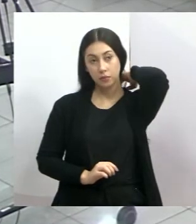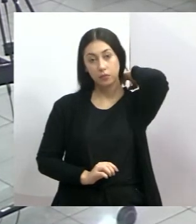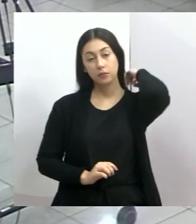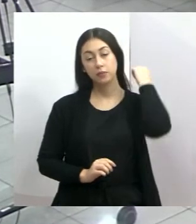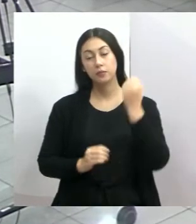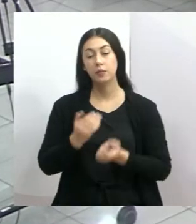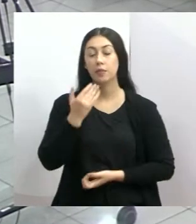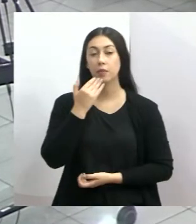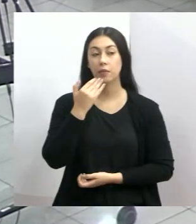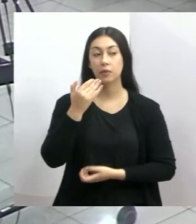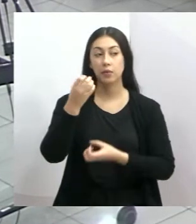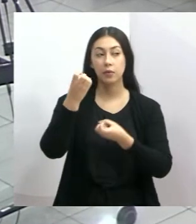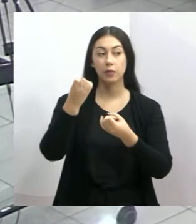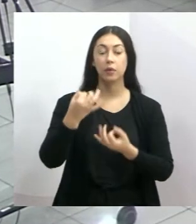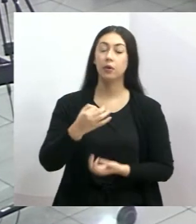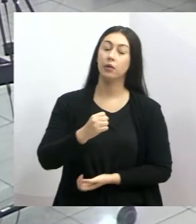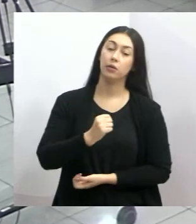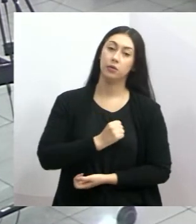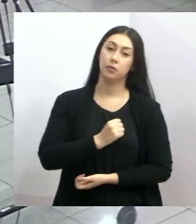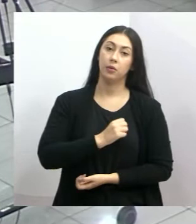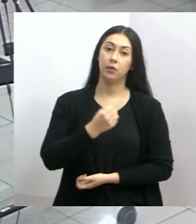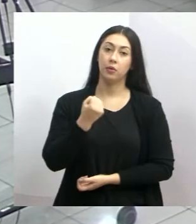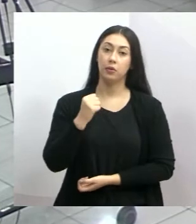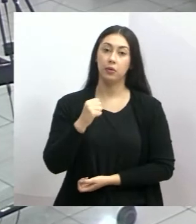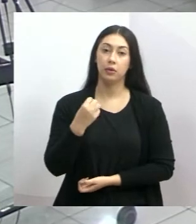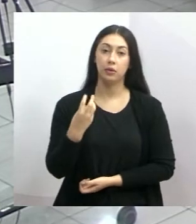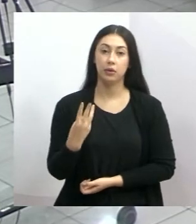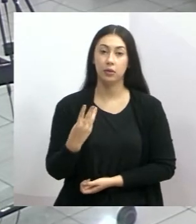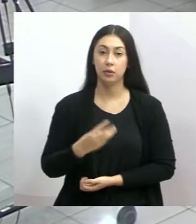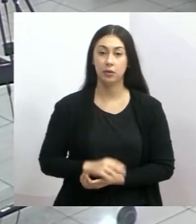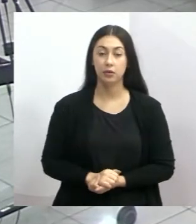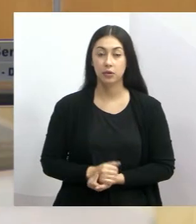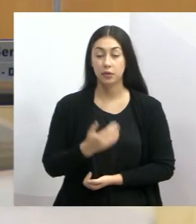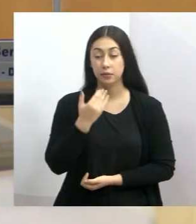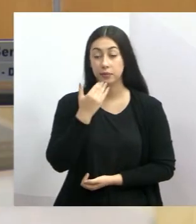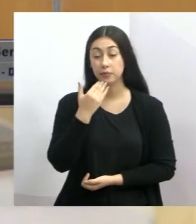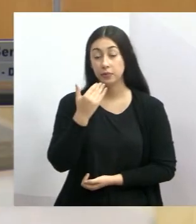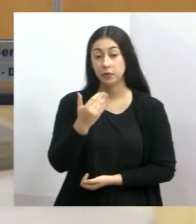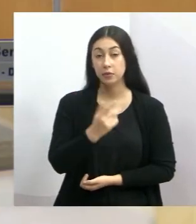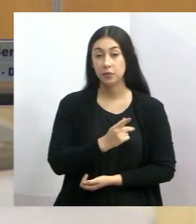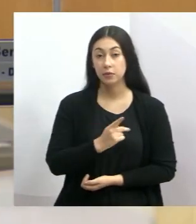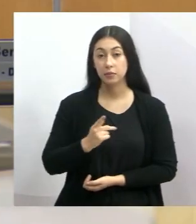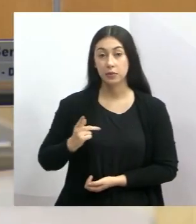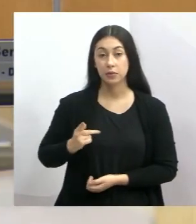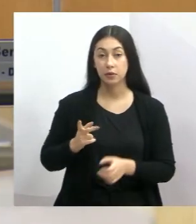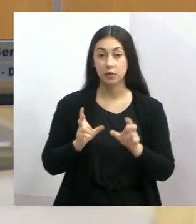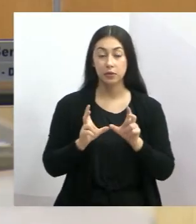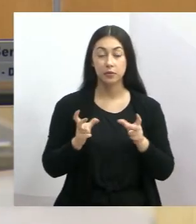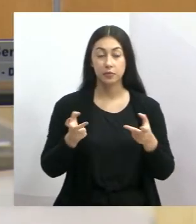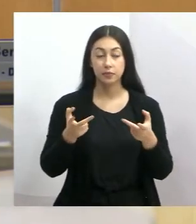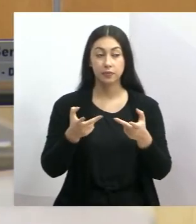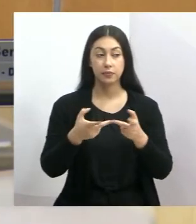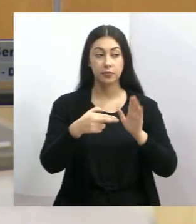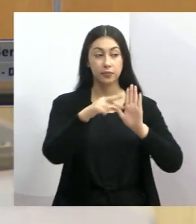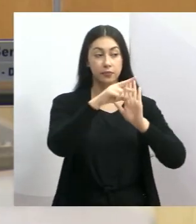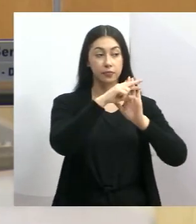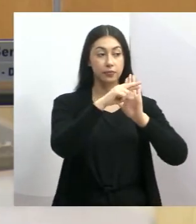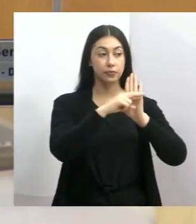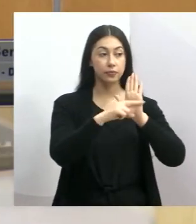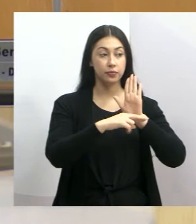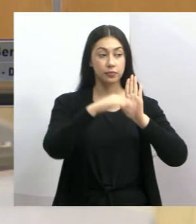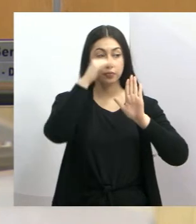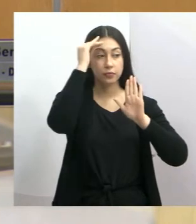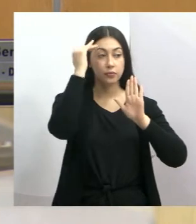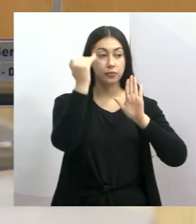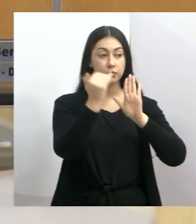o pedido 83 requeremos a excelentíssimo senhor presidente essa casa ouvido